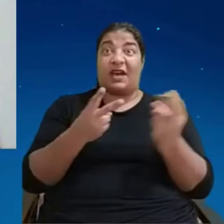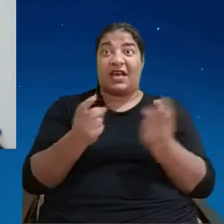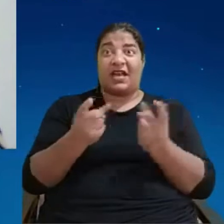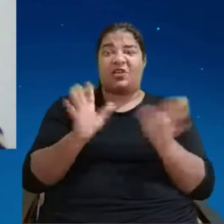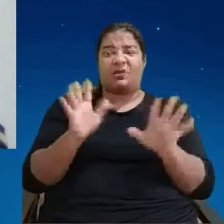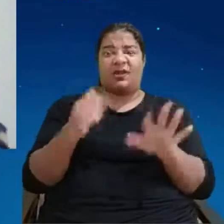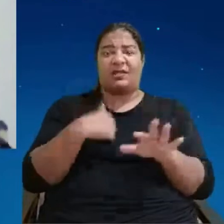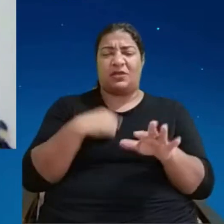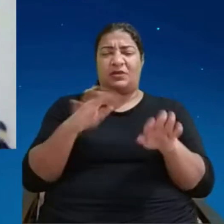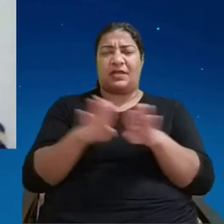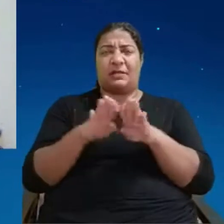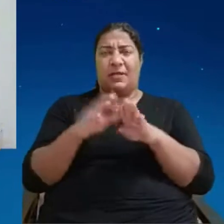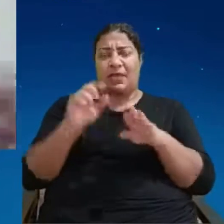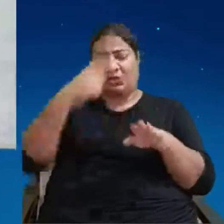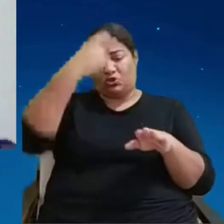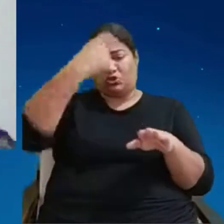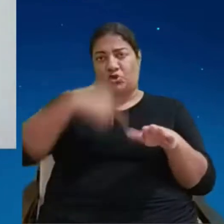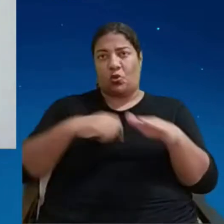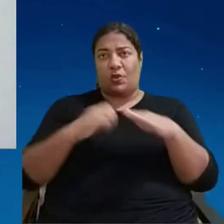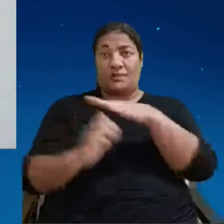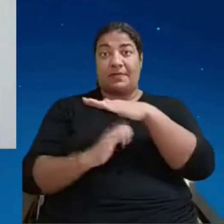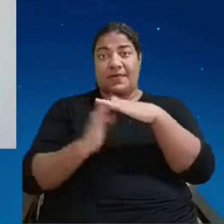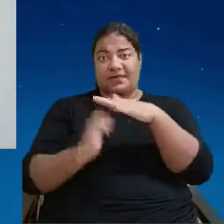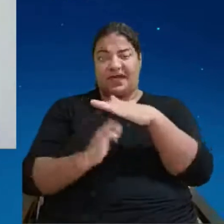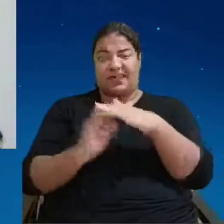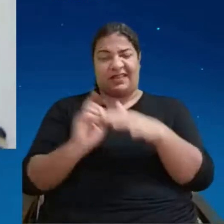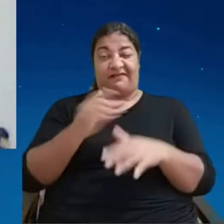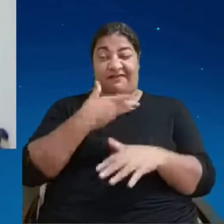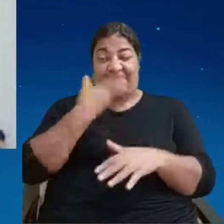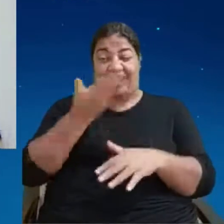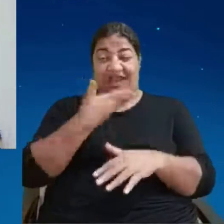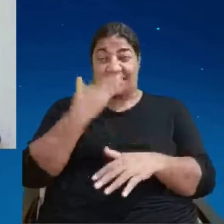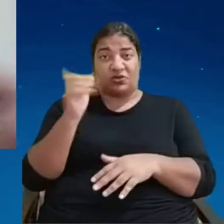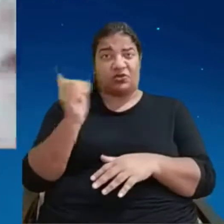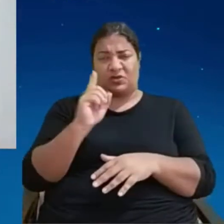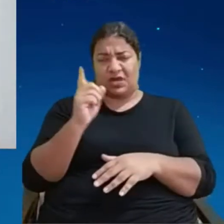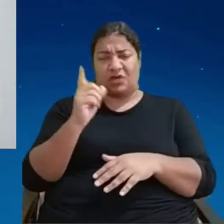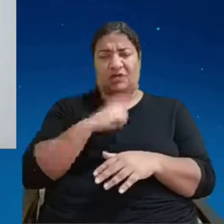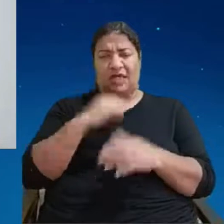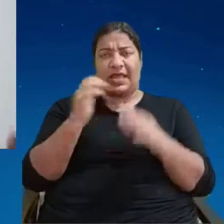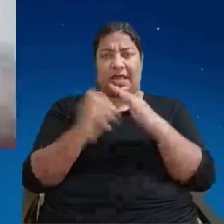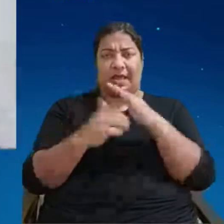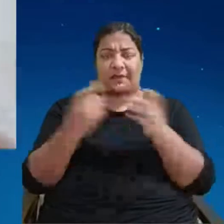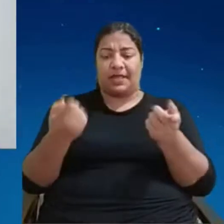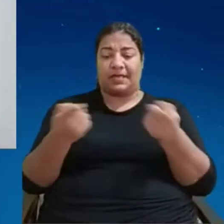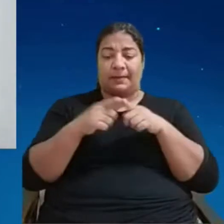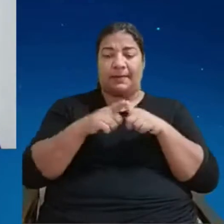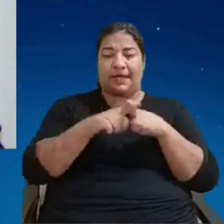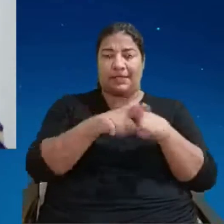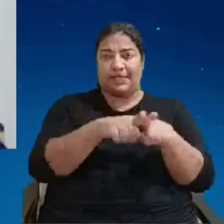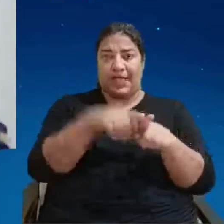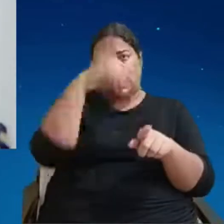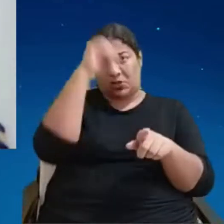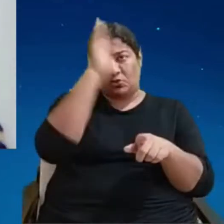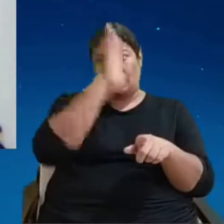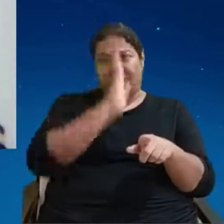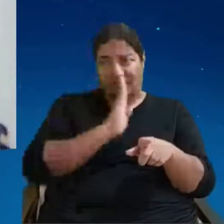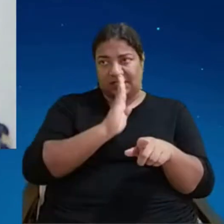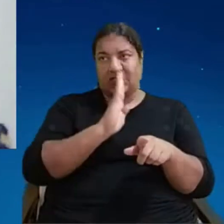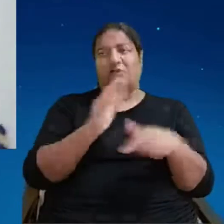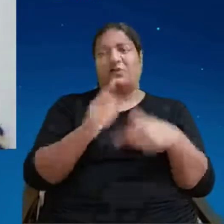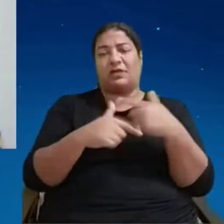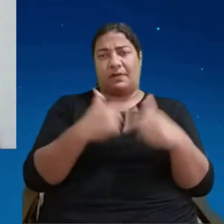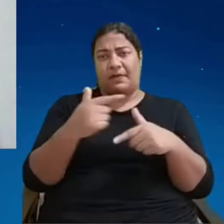assim, não é fácil, né? Eu trabalho com uma parceira no Brasil, e trabalho para algumas marcas como